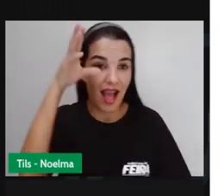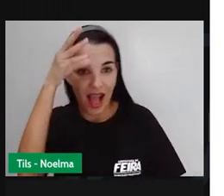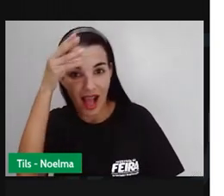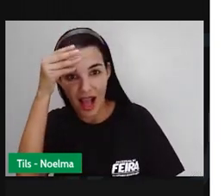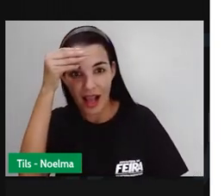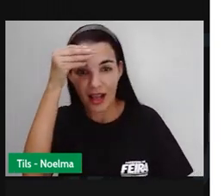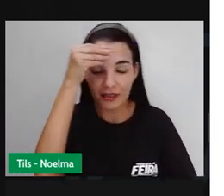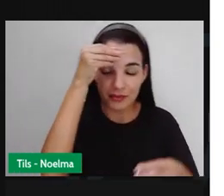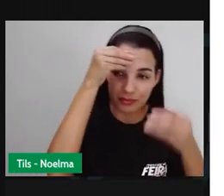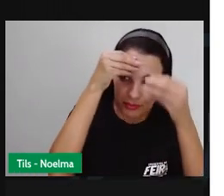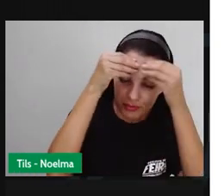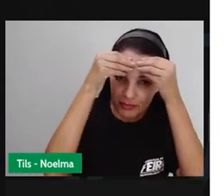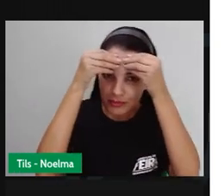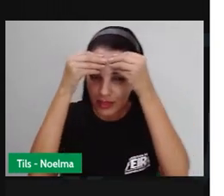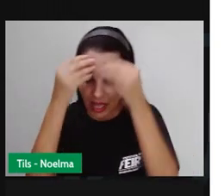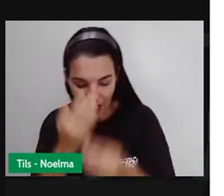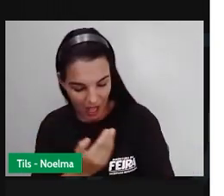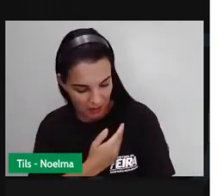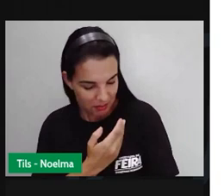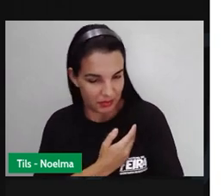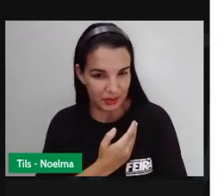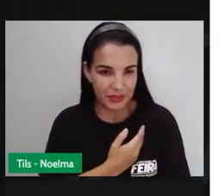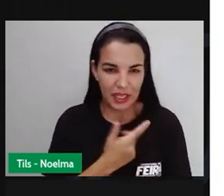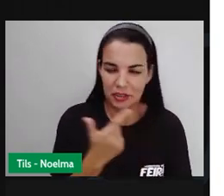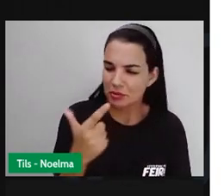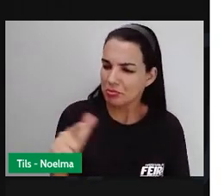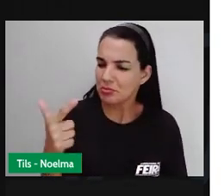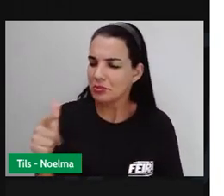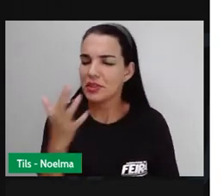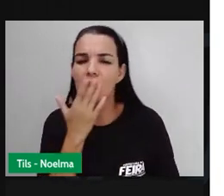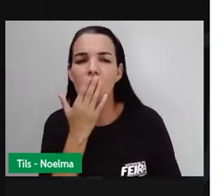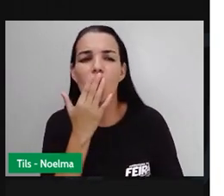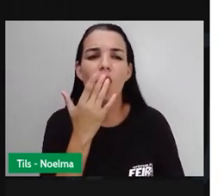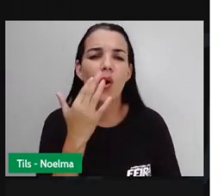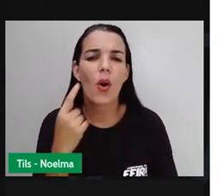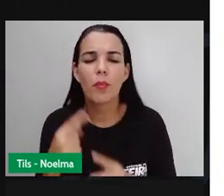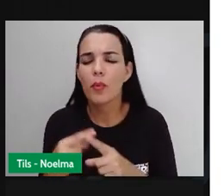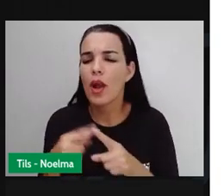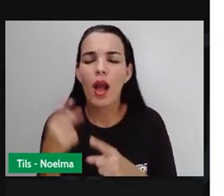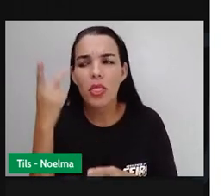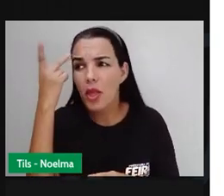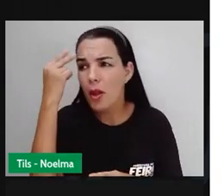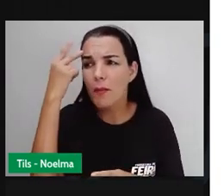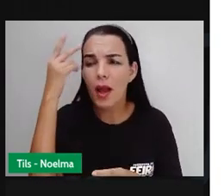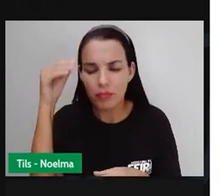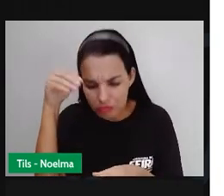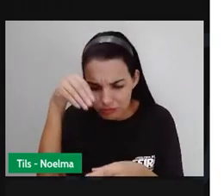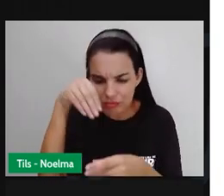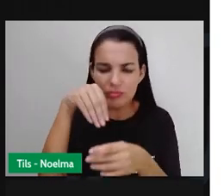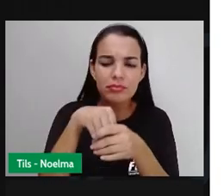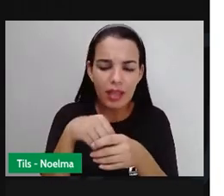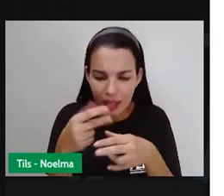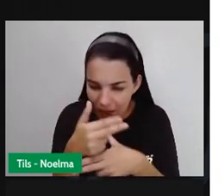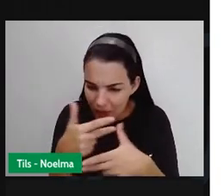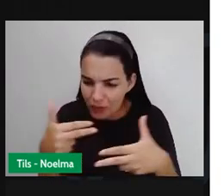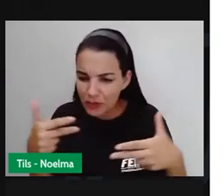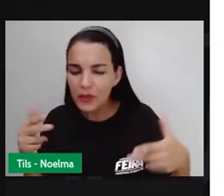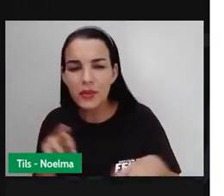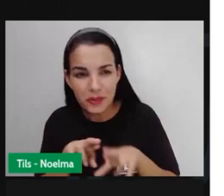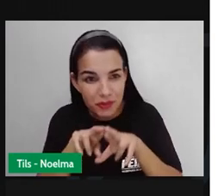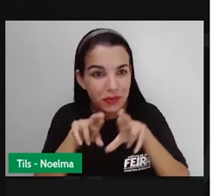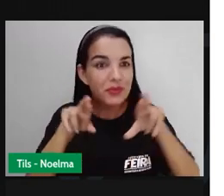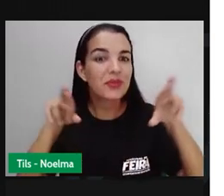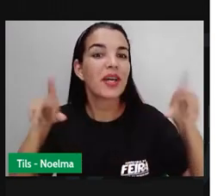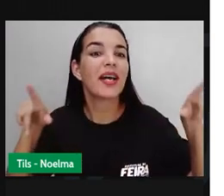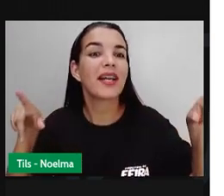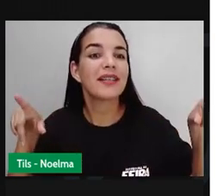amizade não vê cor nem continente, e o normal está nas coisas diferentes. Amigo tem de toda cor,